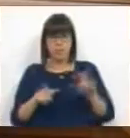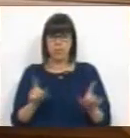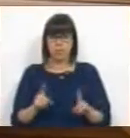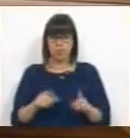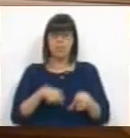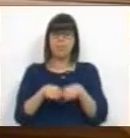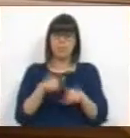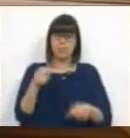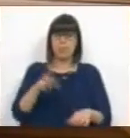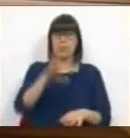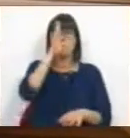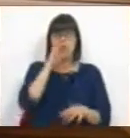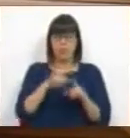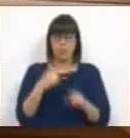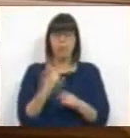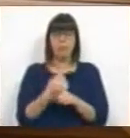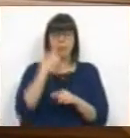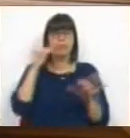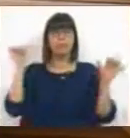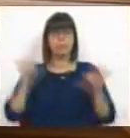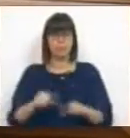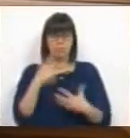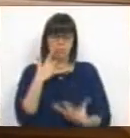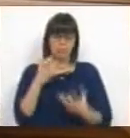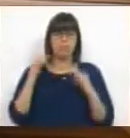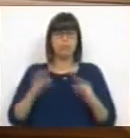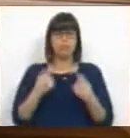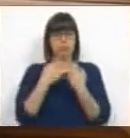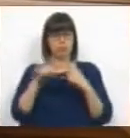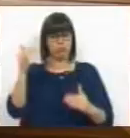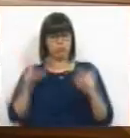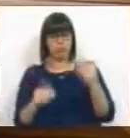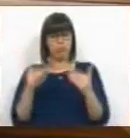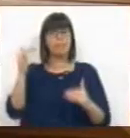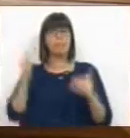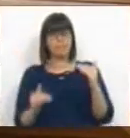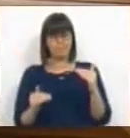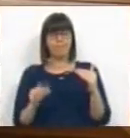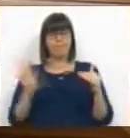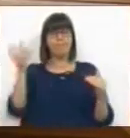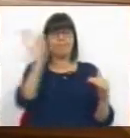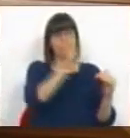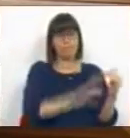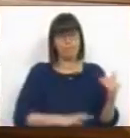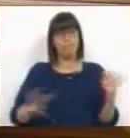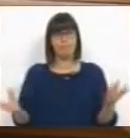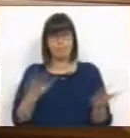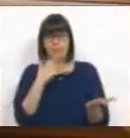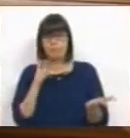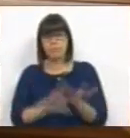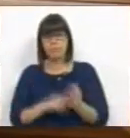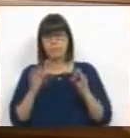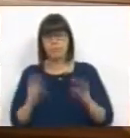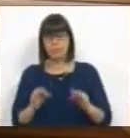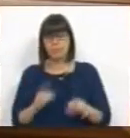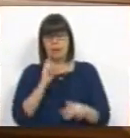pessoas. As políticas do anterior Governo também agravaram substancialmente as assimetrias e as desigualdades regionais. E se é verdade